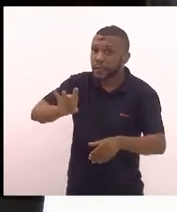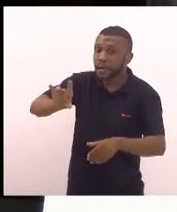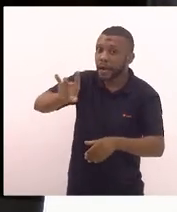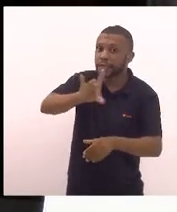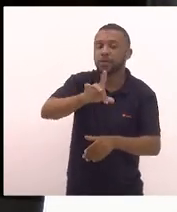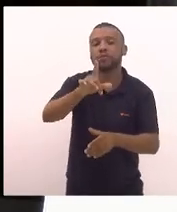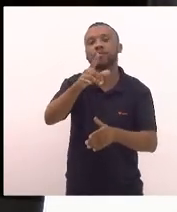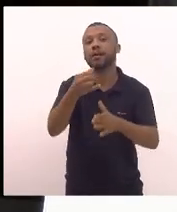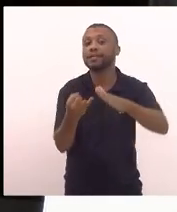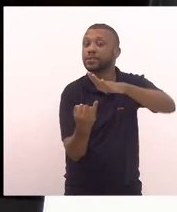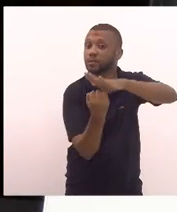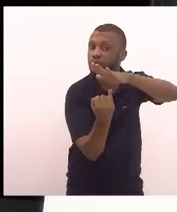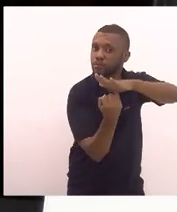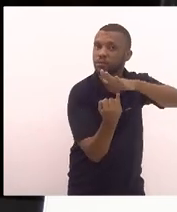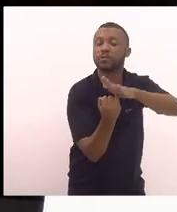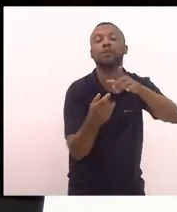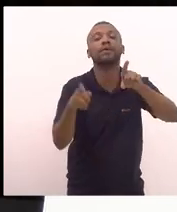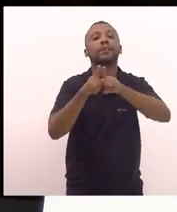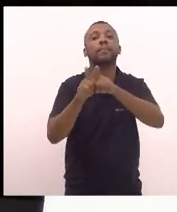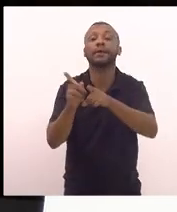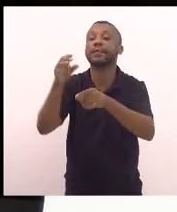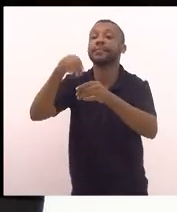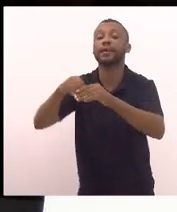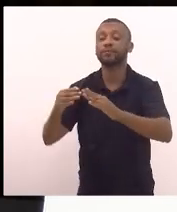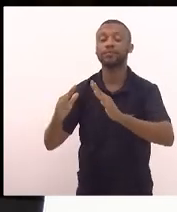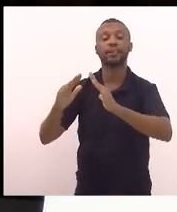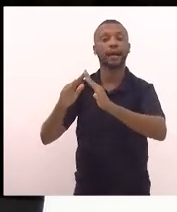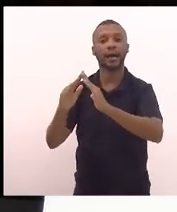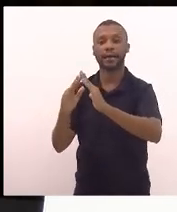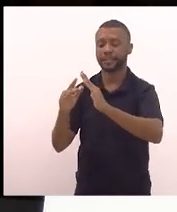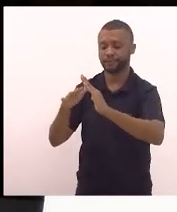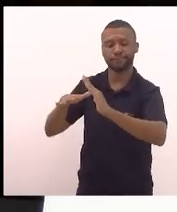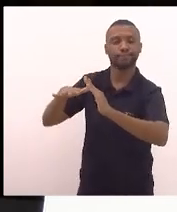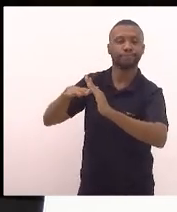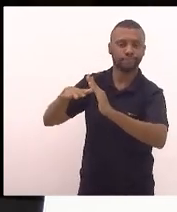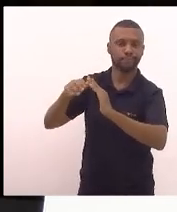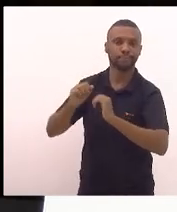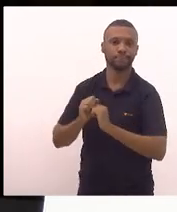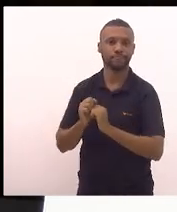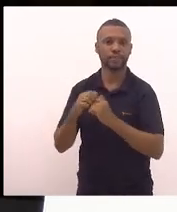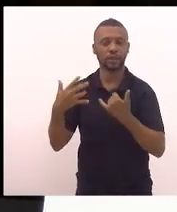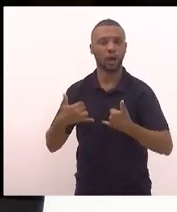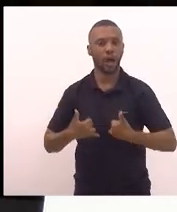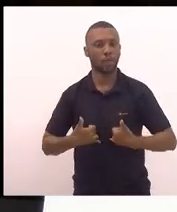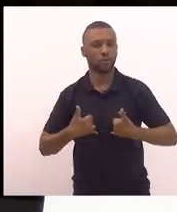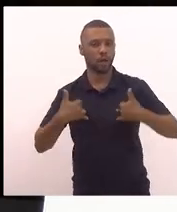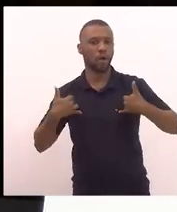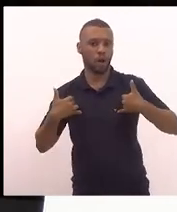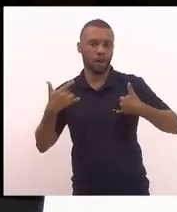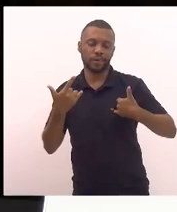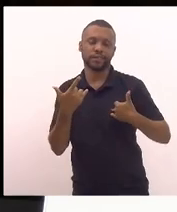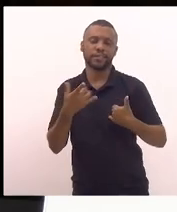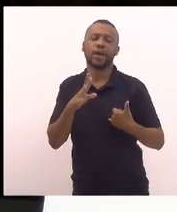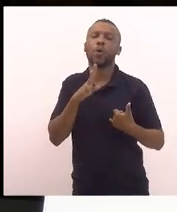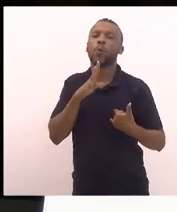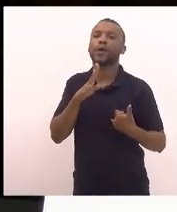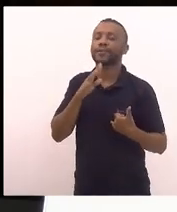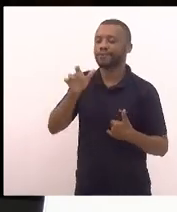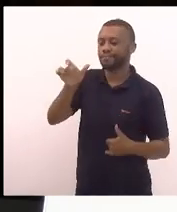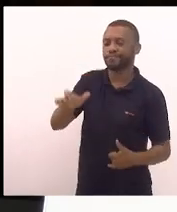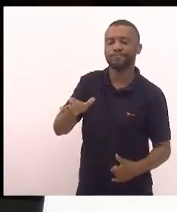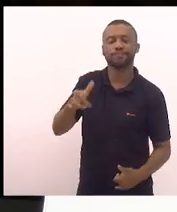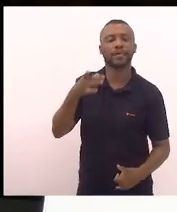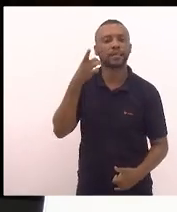e até mesmo dentro do seu lar, né? Então, eu tenho muita honra de ter conhecido a Tia Ju